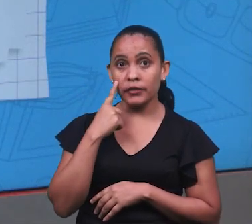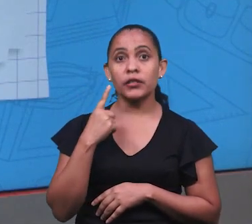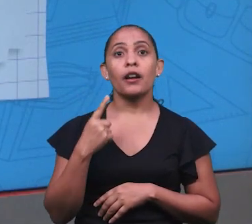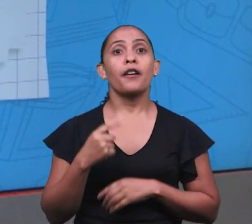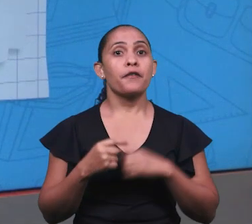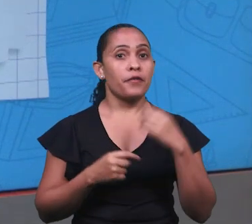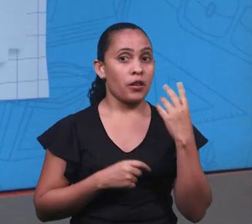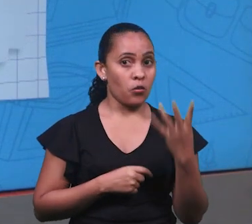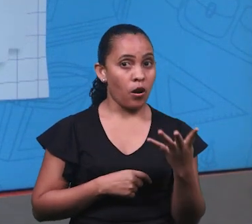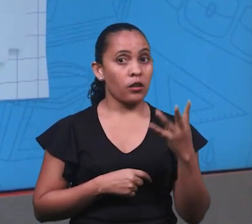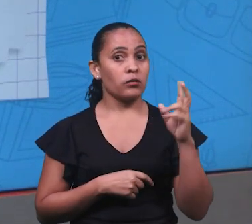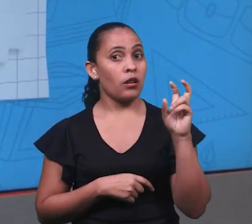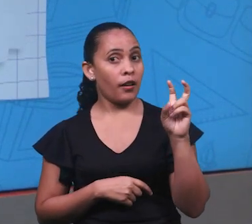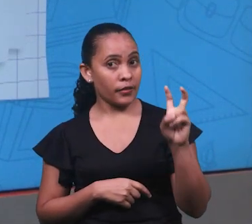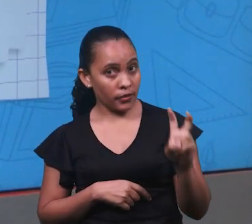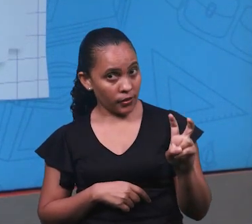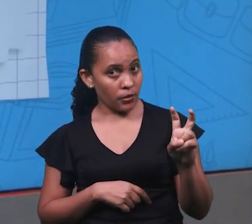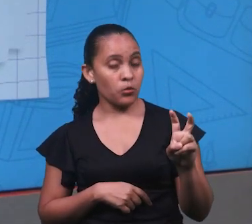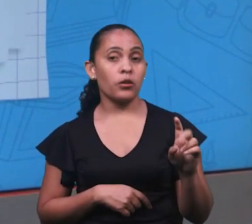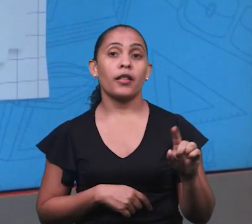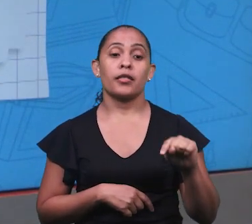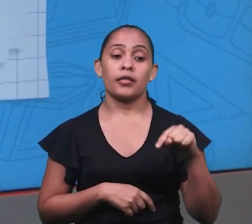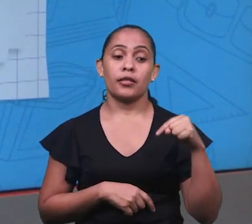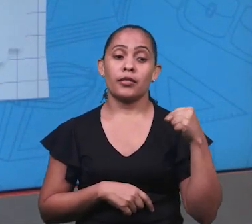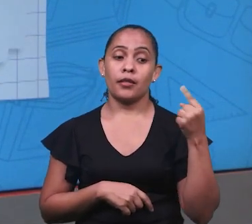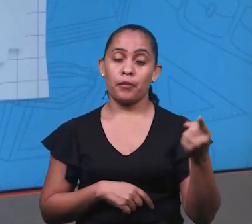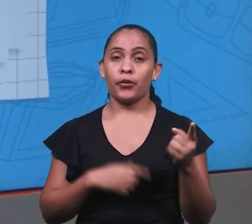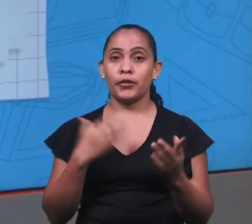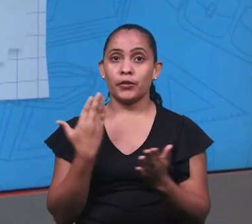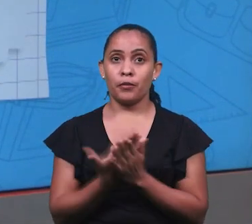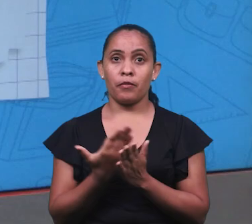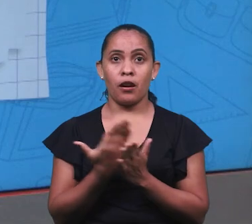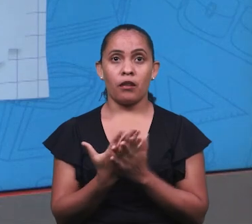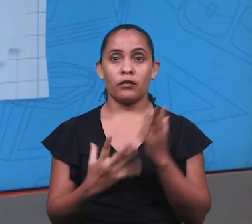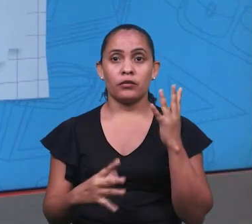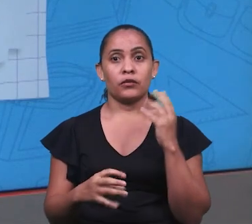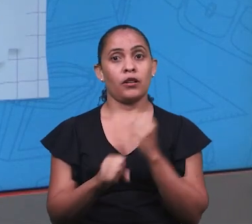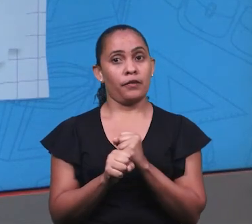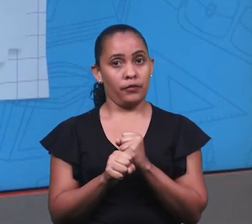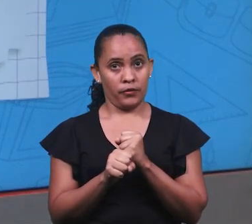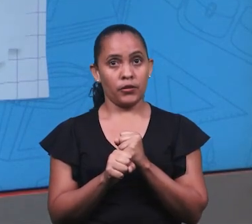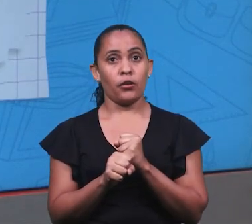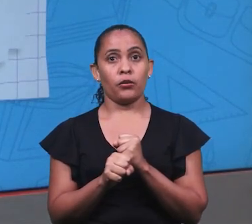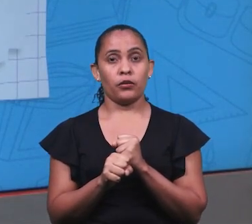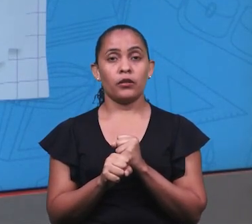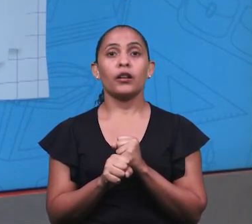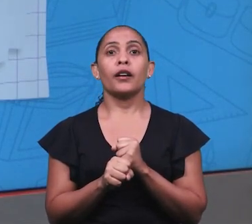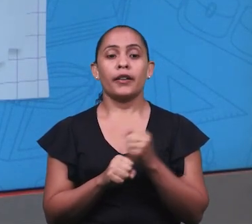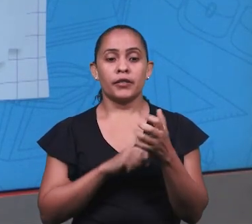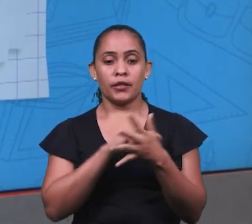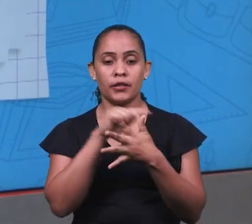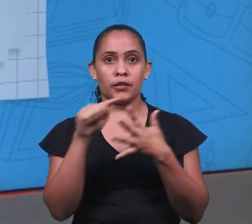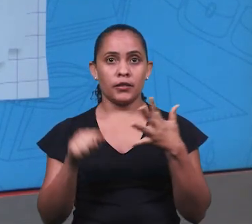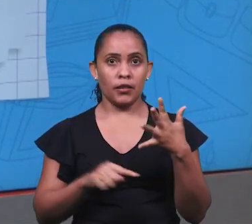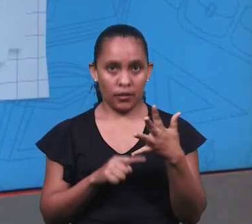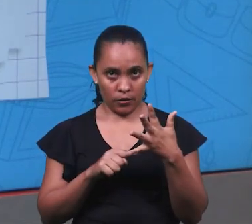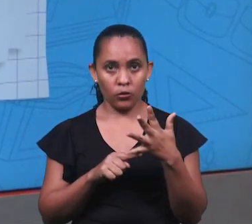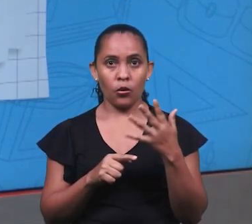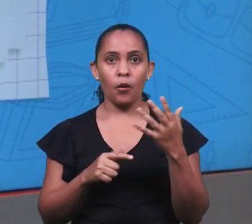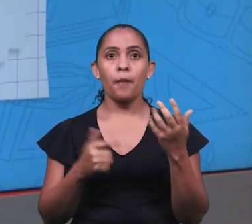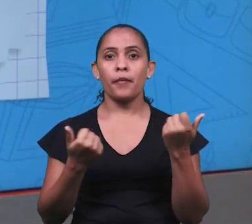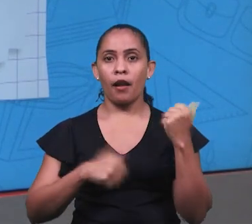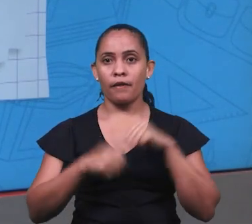competência 4, 5 e depois uma aula assim, de revisão. Né? Eu quero juntar essas 5 competências na análise